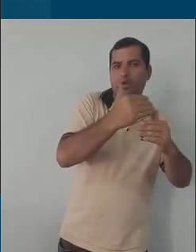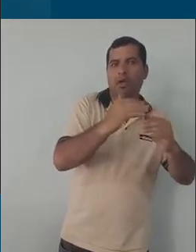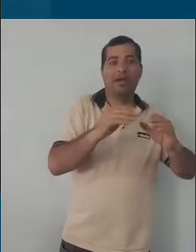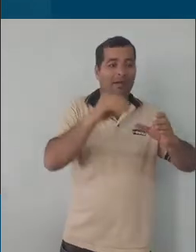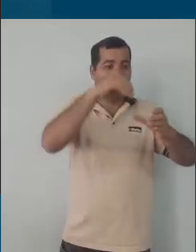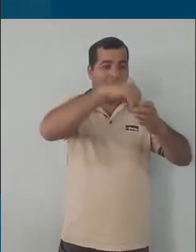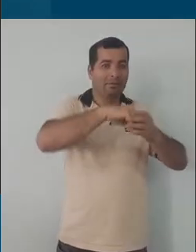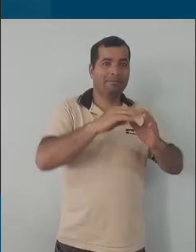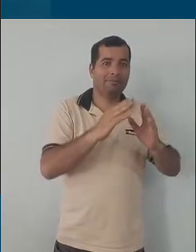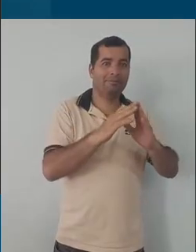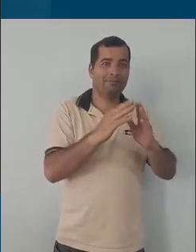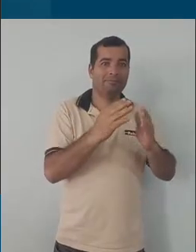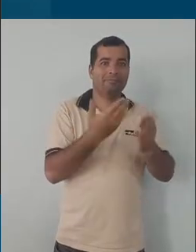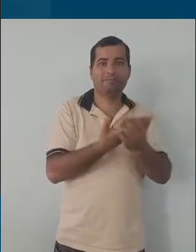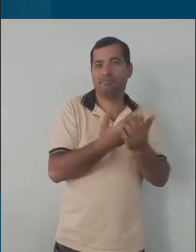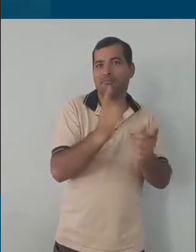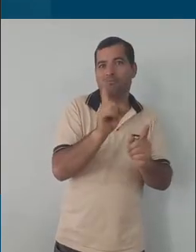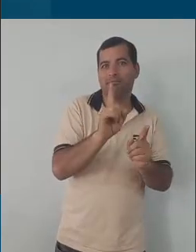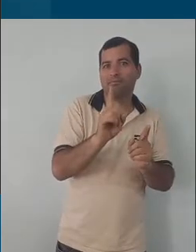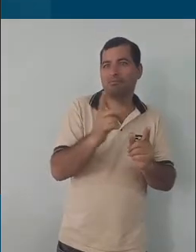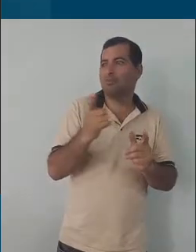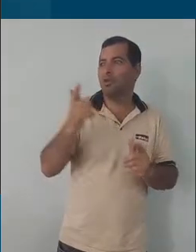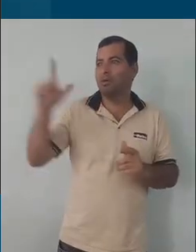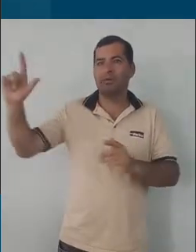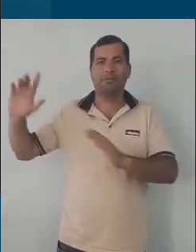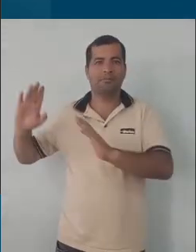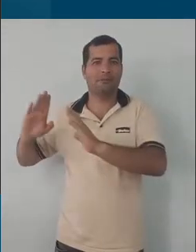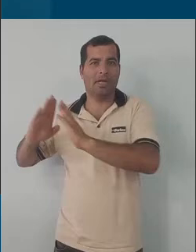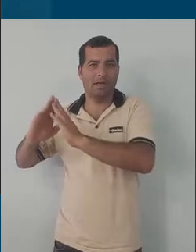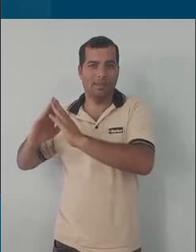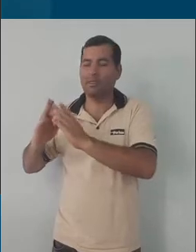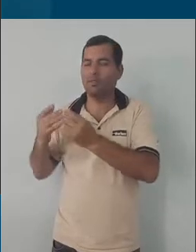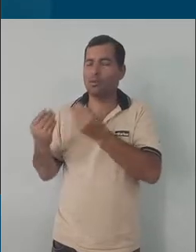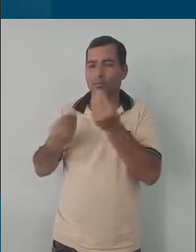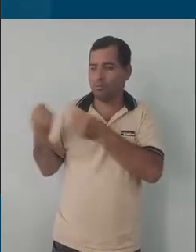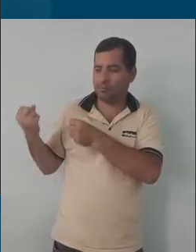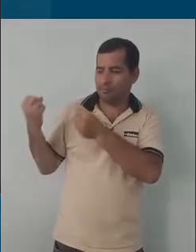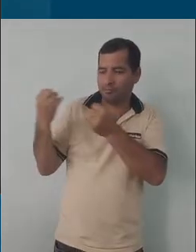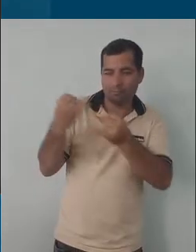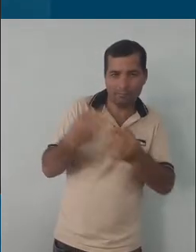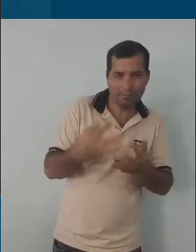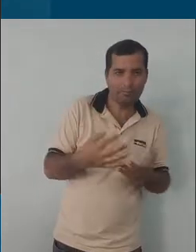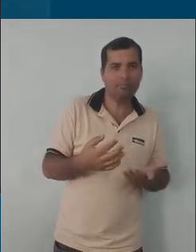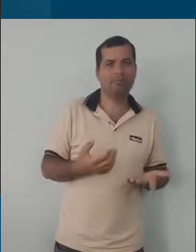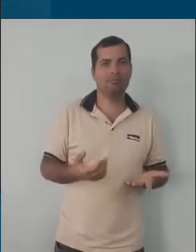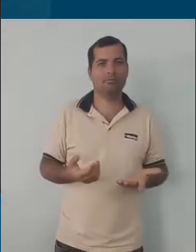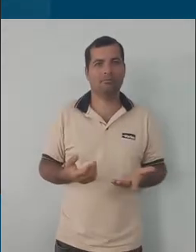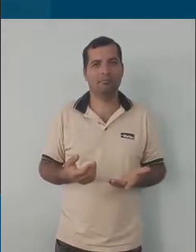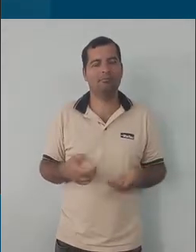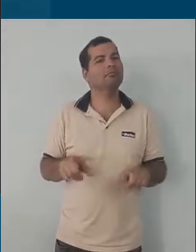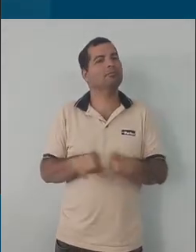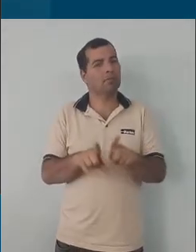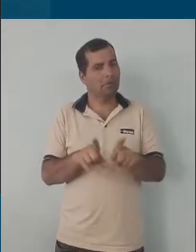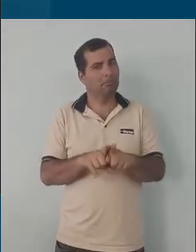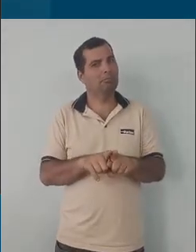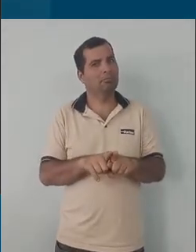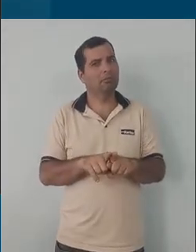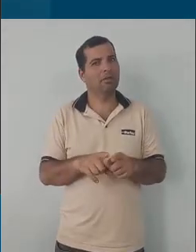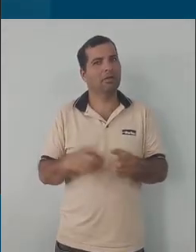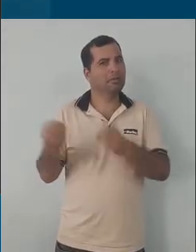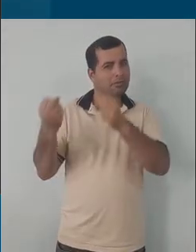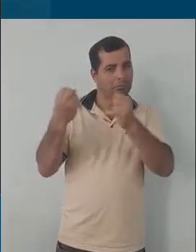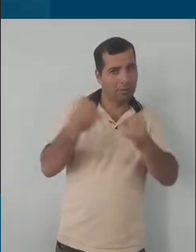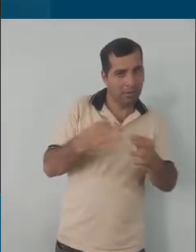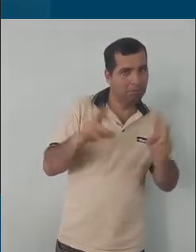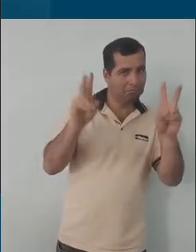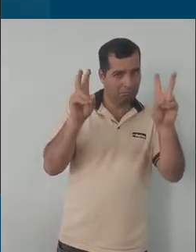no ambiente domiciliar. Então, se você puder fazer também tratar um pouco dessa situação